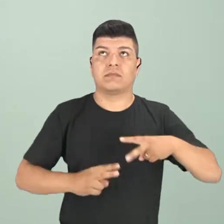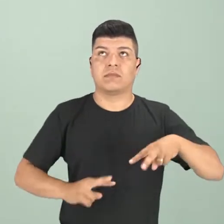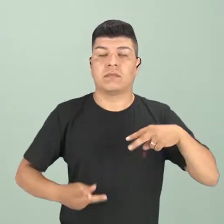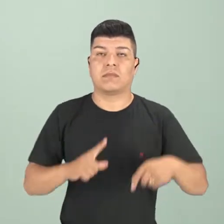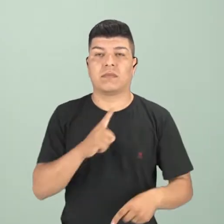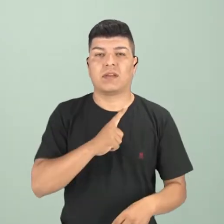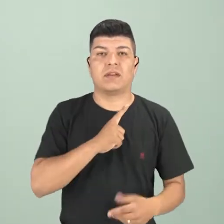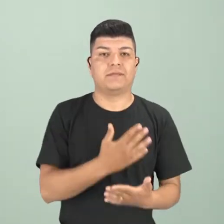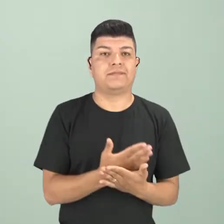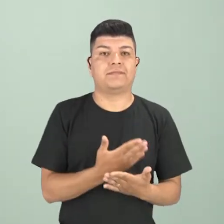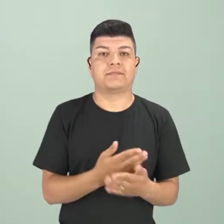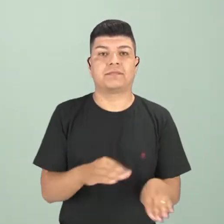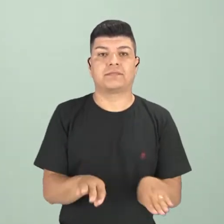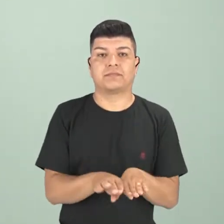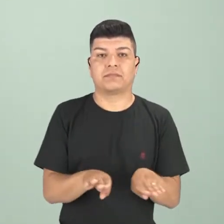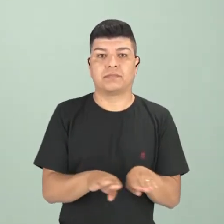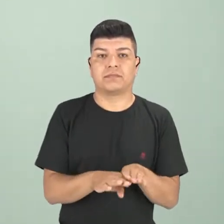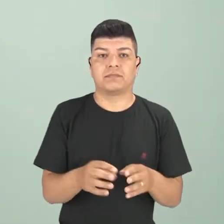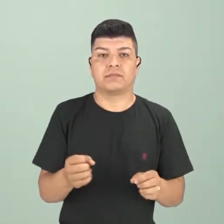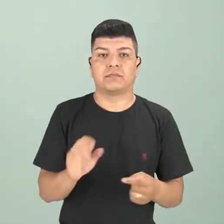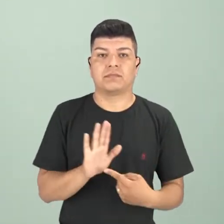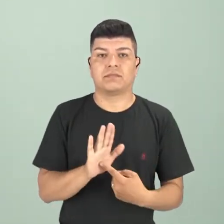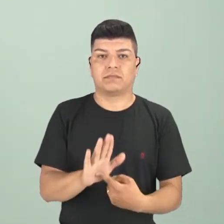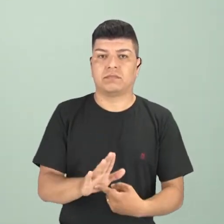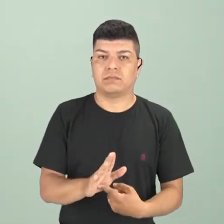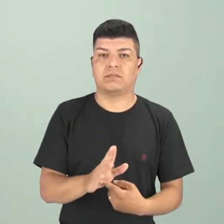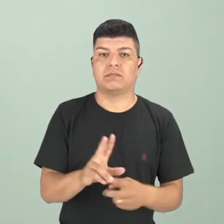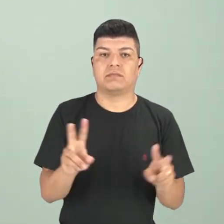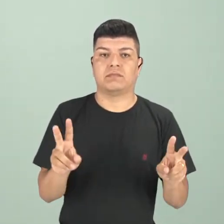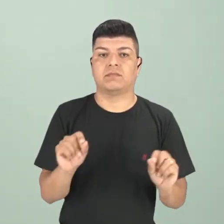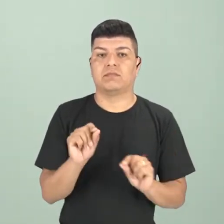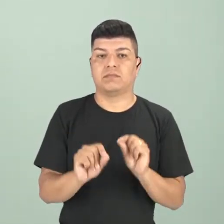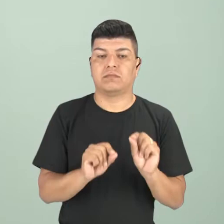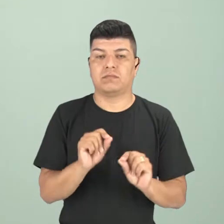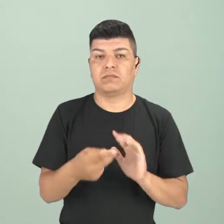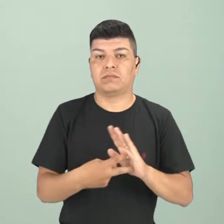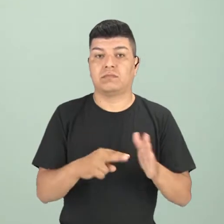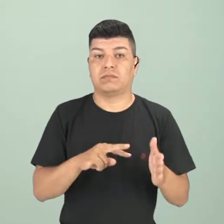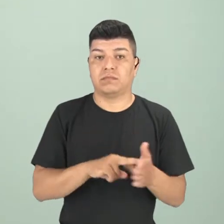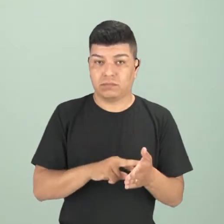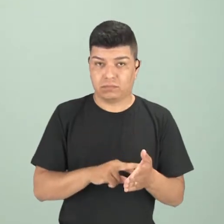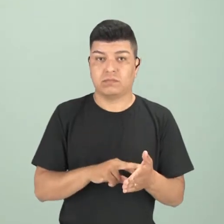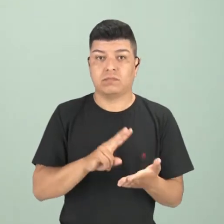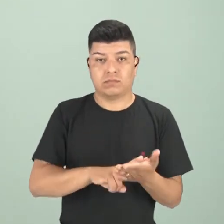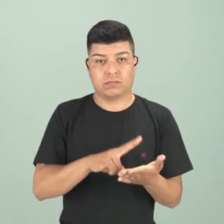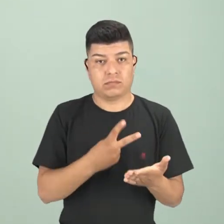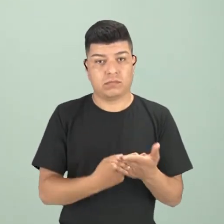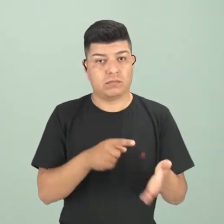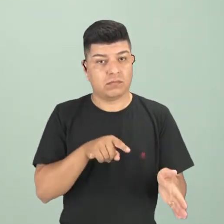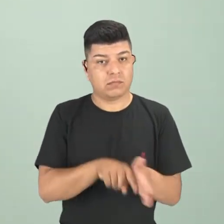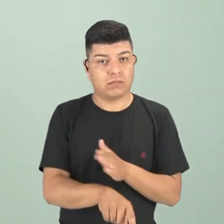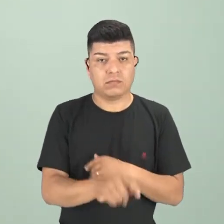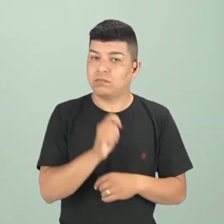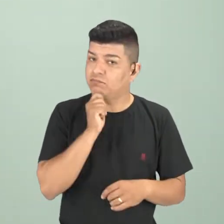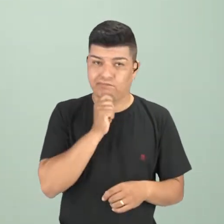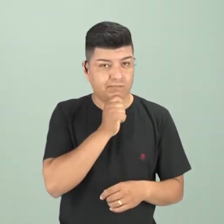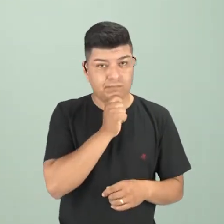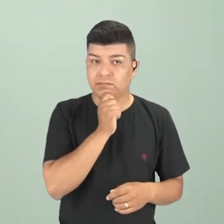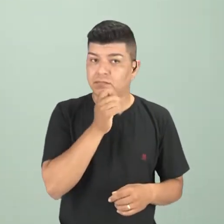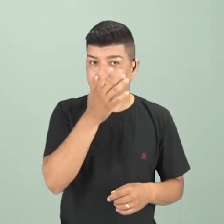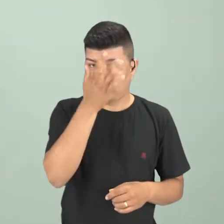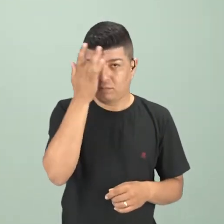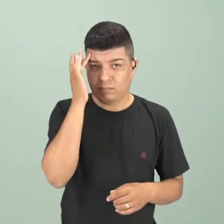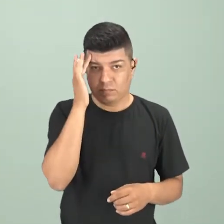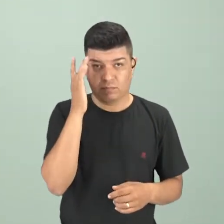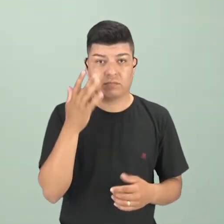genética a gente tem que estudar também as expressões os termos né Para que você possa interpretar as questões não adianta você